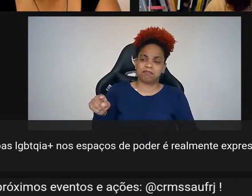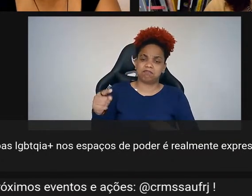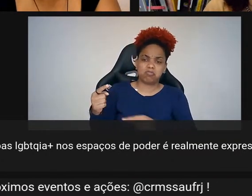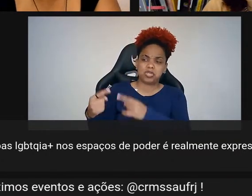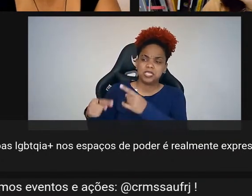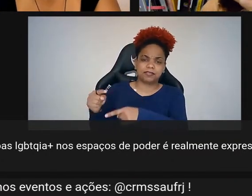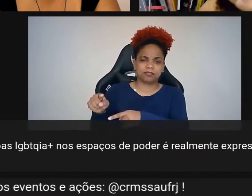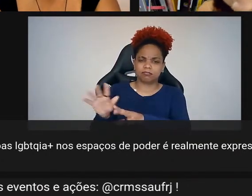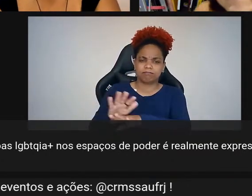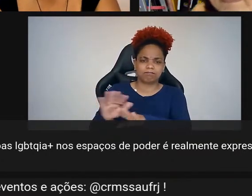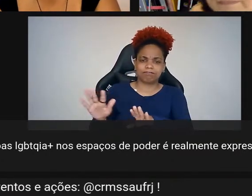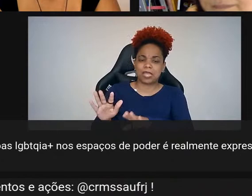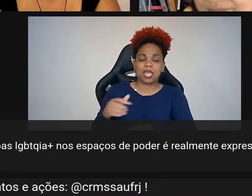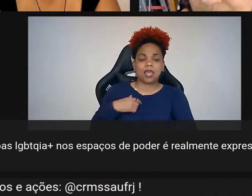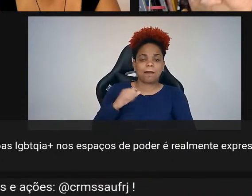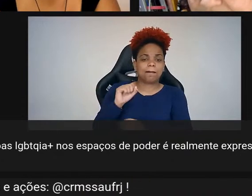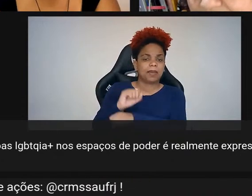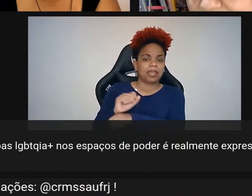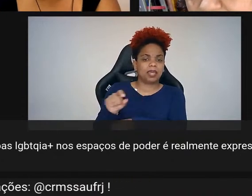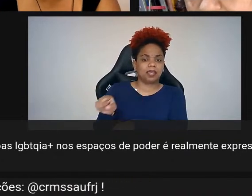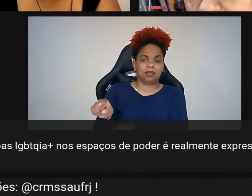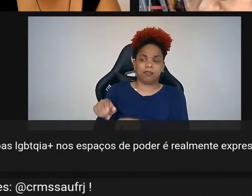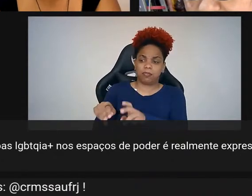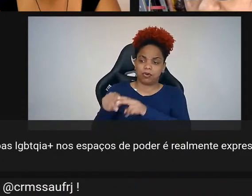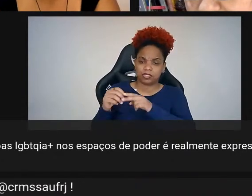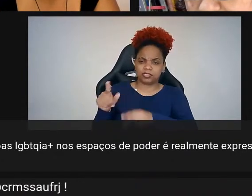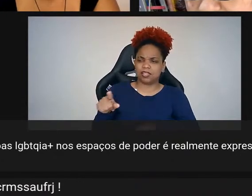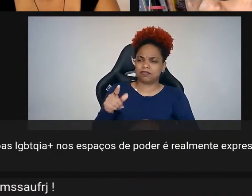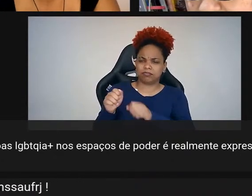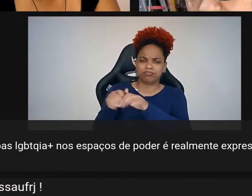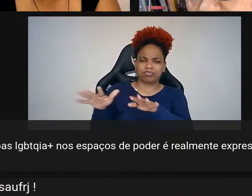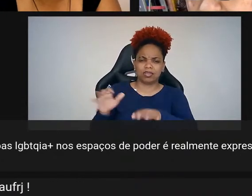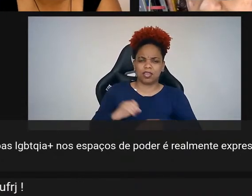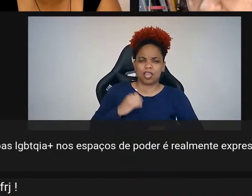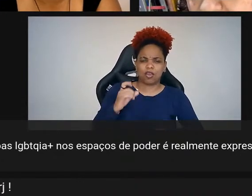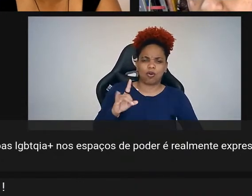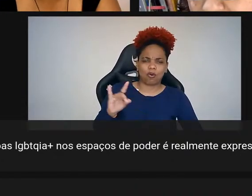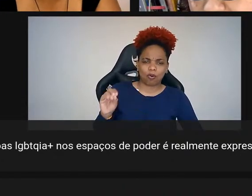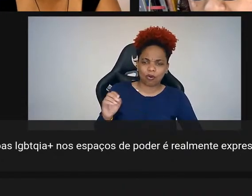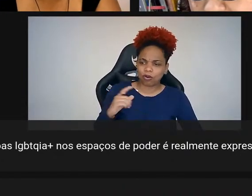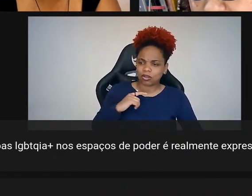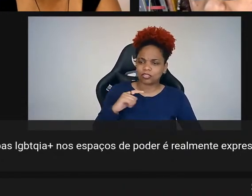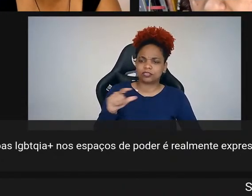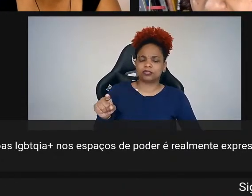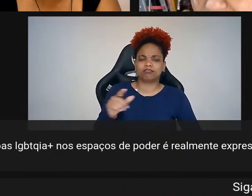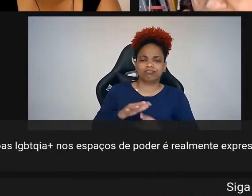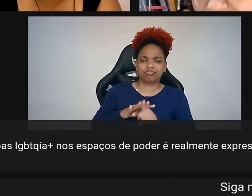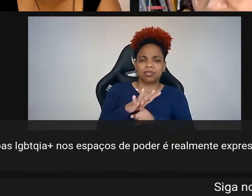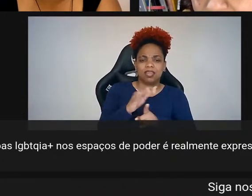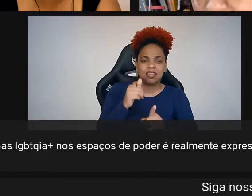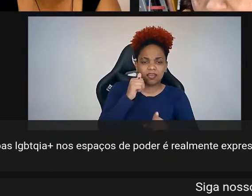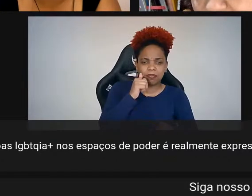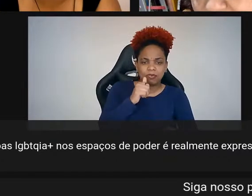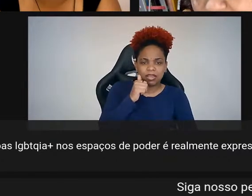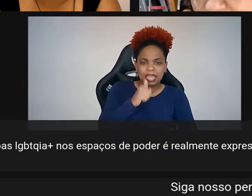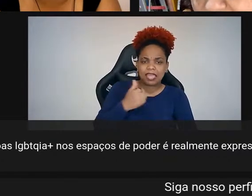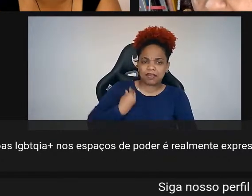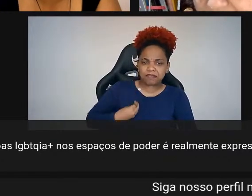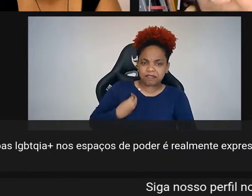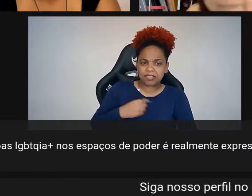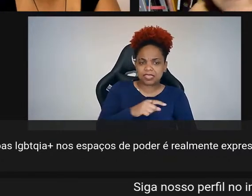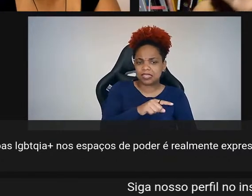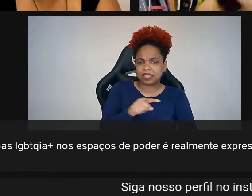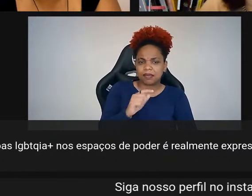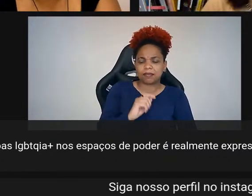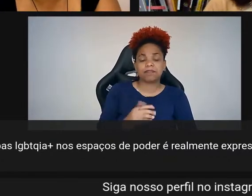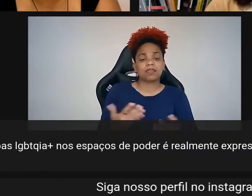ele monetiza a partir do ódio, da espetacularização, de ameaça à vida das mulheres, monetizando isso nas